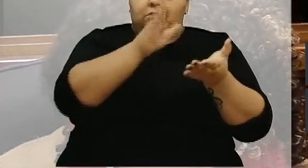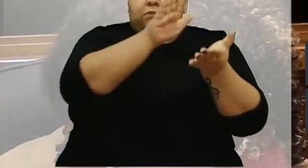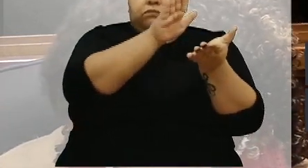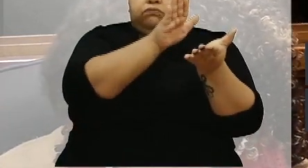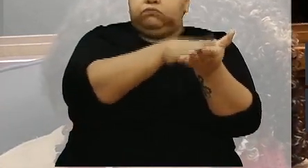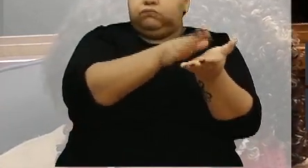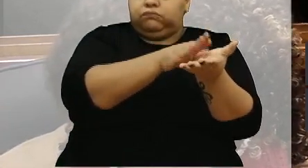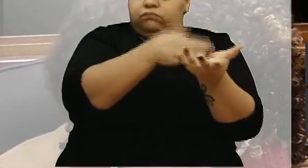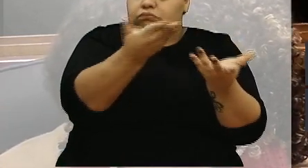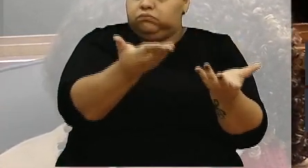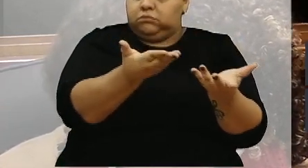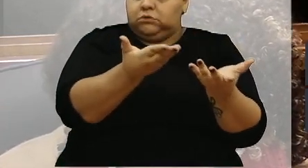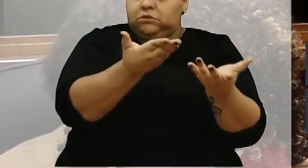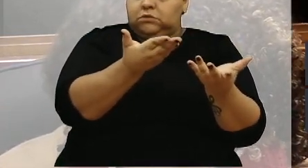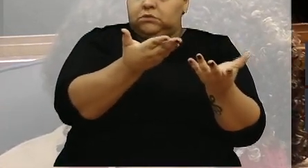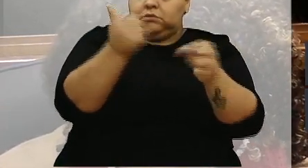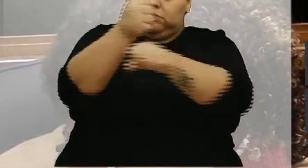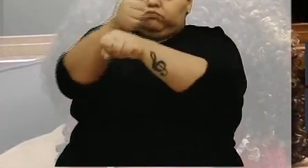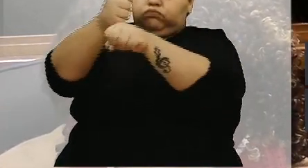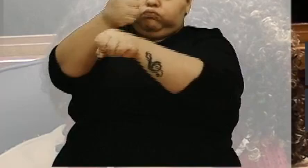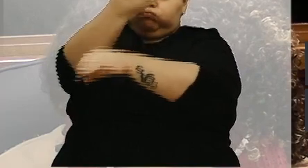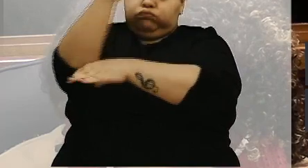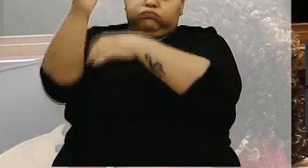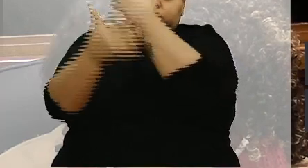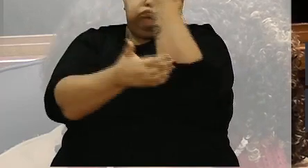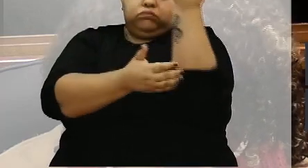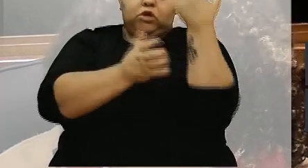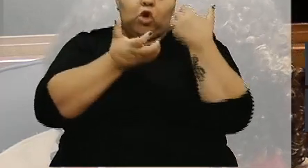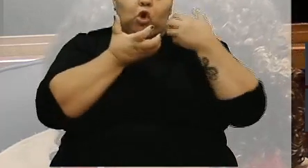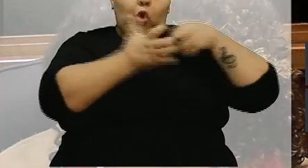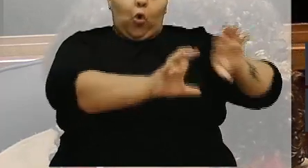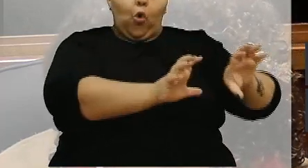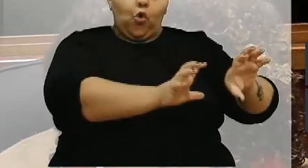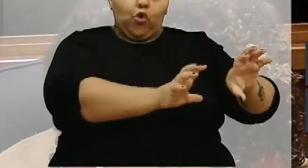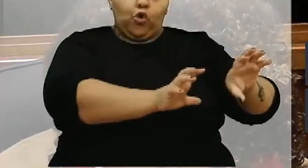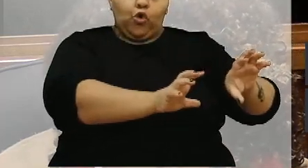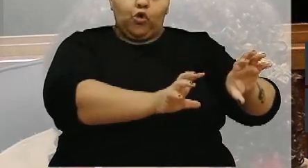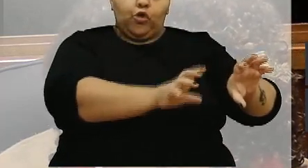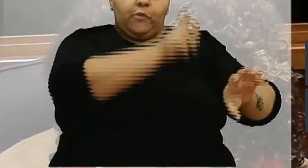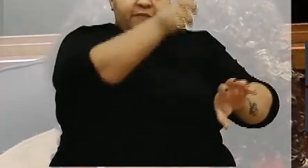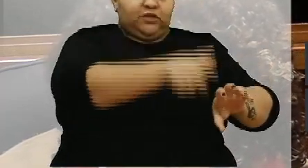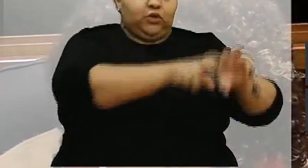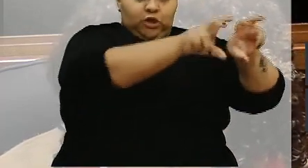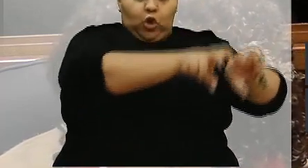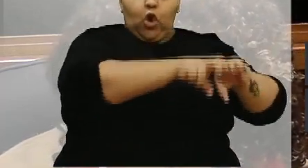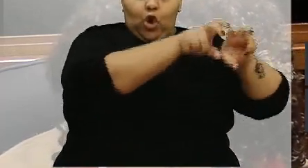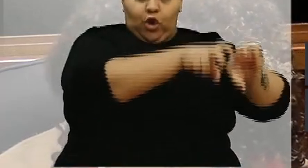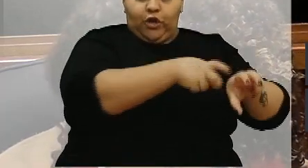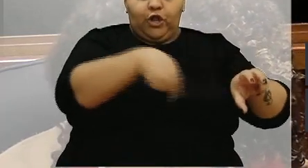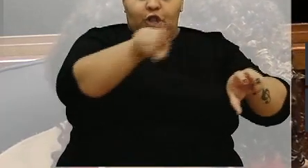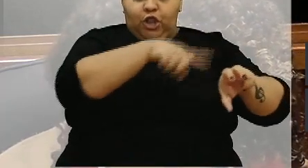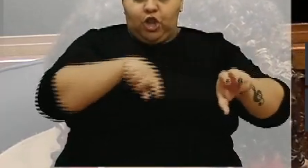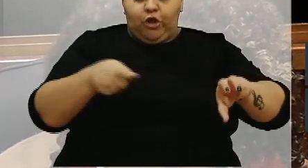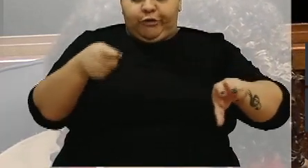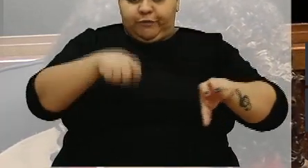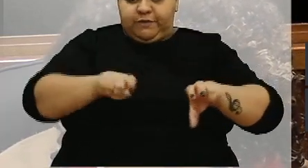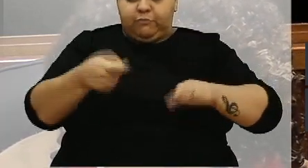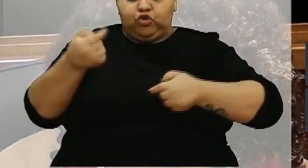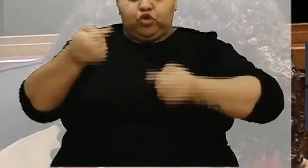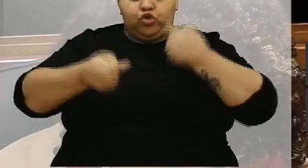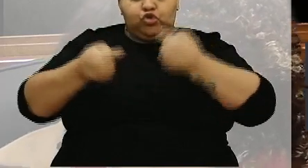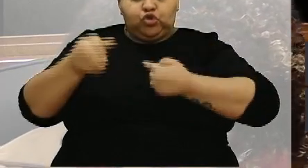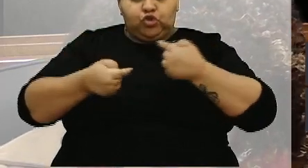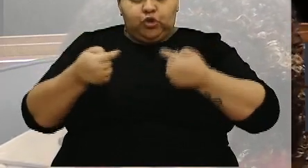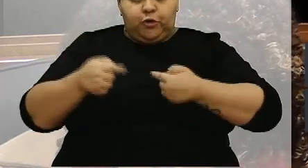proposição de ambientalistas contra quem está na colônia, nada disso. Nós precisamos discutir, nós precisamos